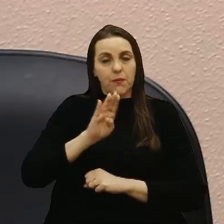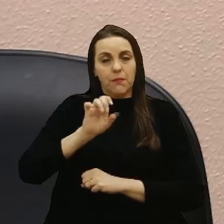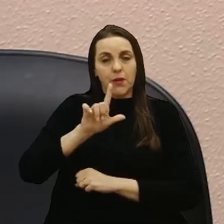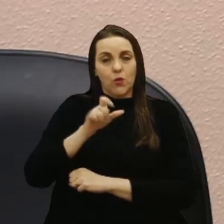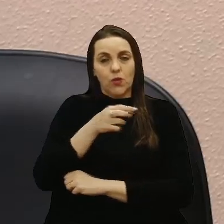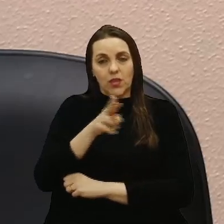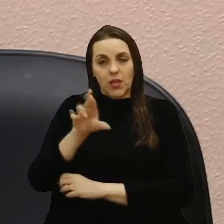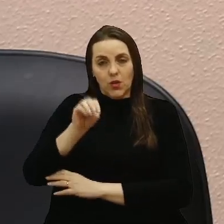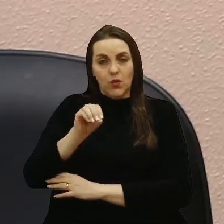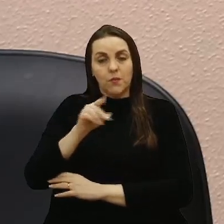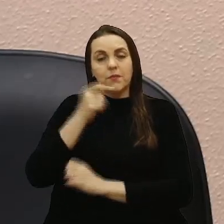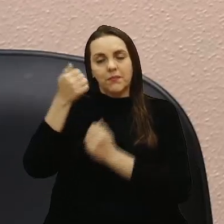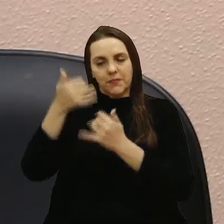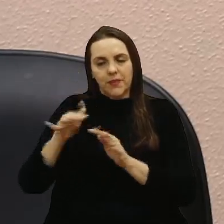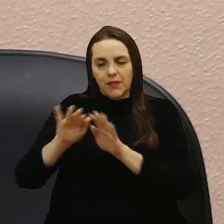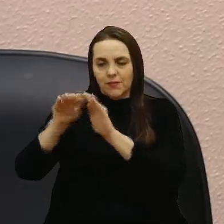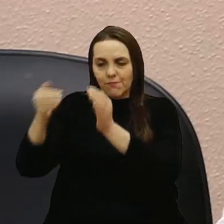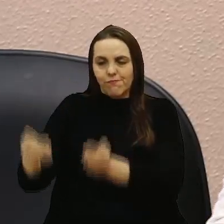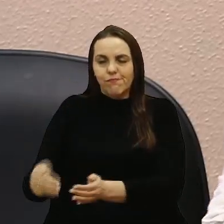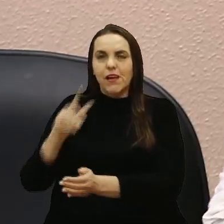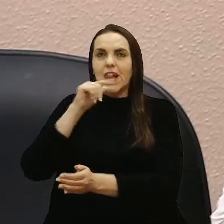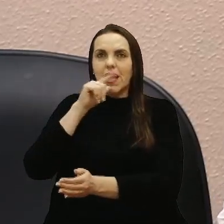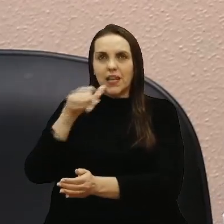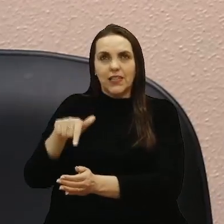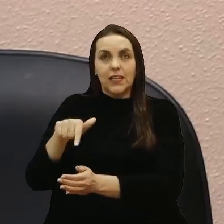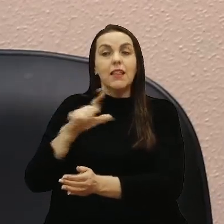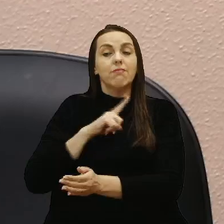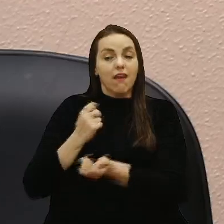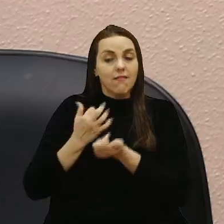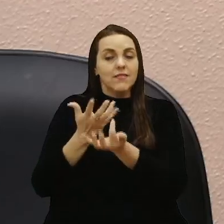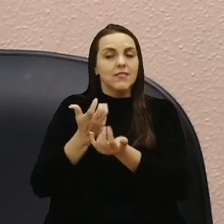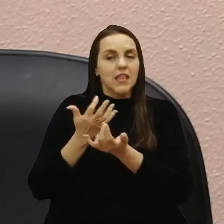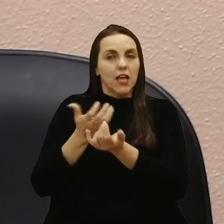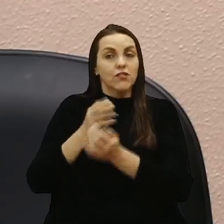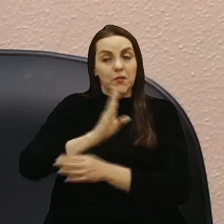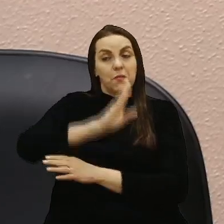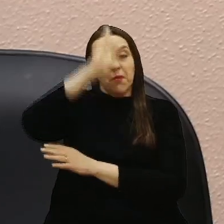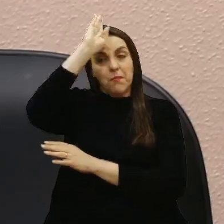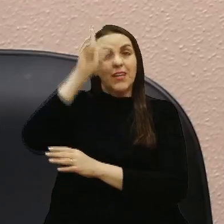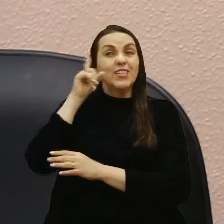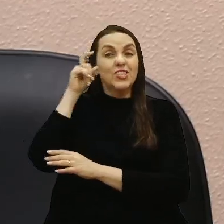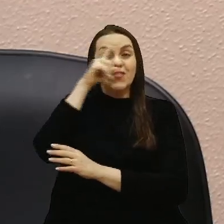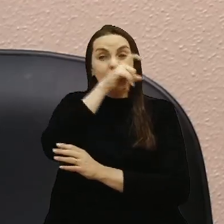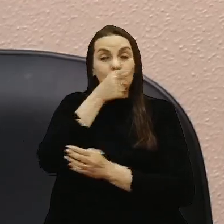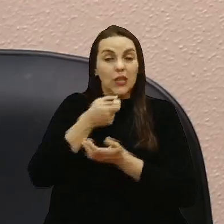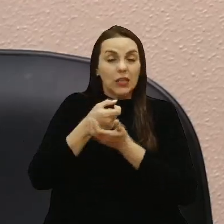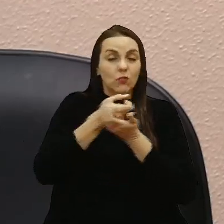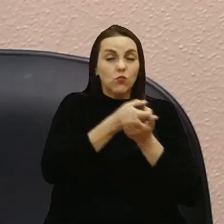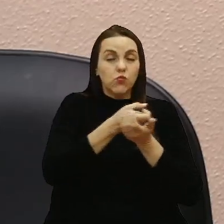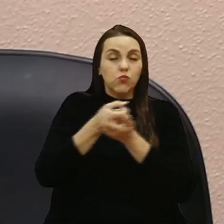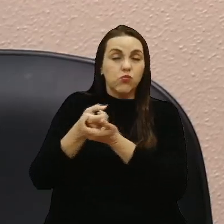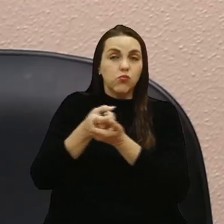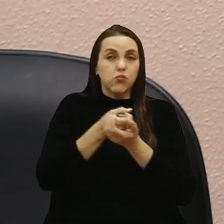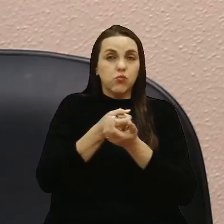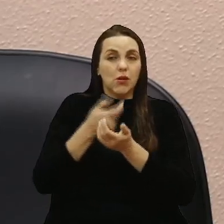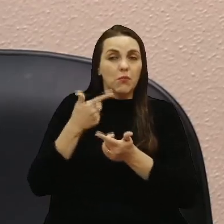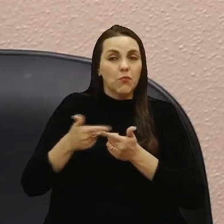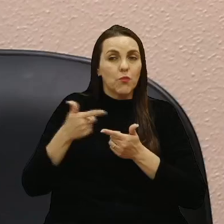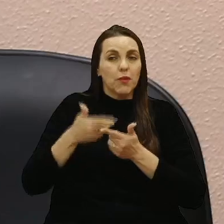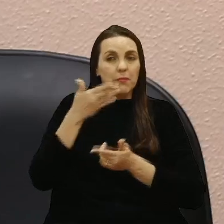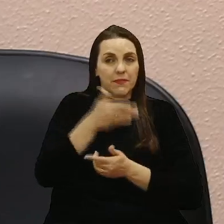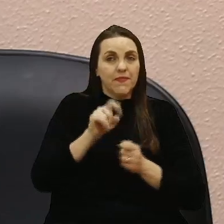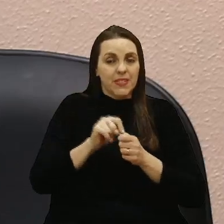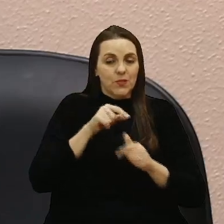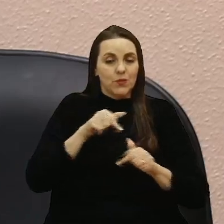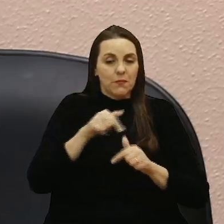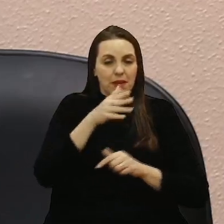hidrantes, porque já aconteceu de ter incêndio lá e os bombeiros terem dificuldade de abordar, de poder realizar o seu trabalho naquele espaço. Então,